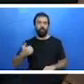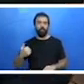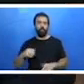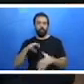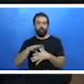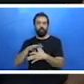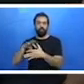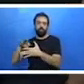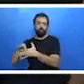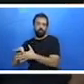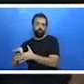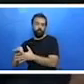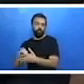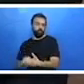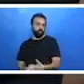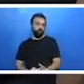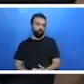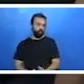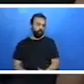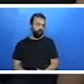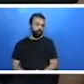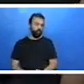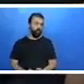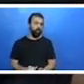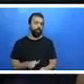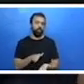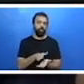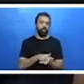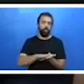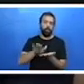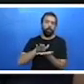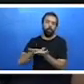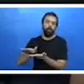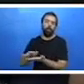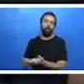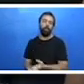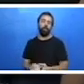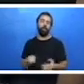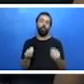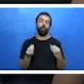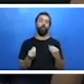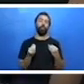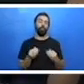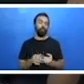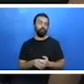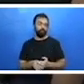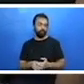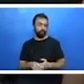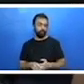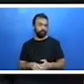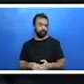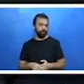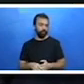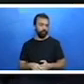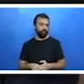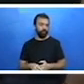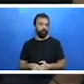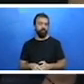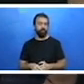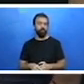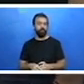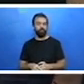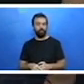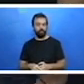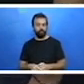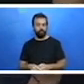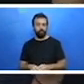produzido, letra A, na gráfica de um jornal em Recife, letra B, na casa do cordelista Leandro Gomes de Barros, letra C,